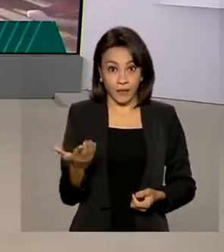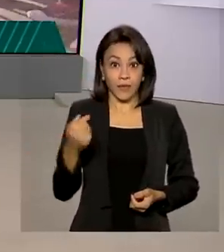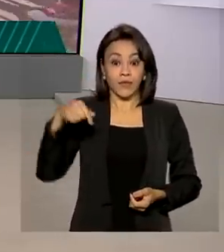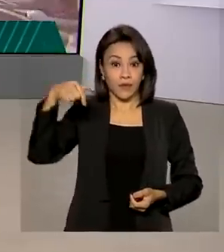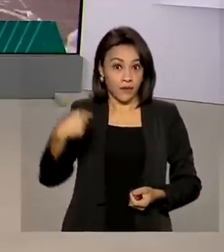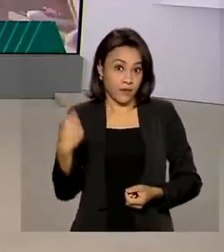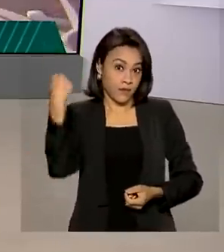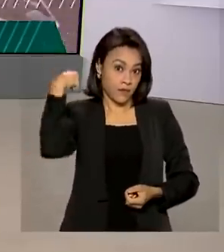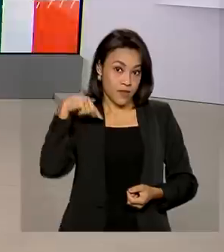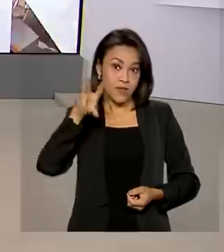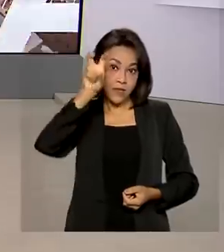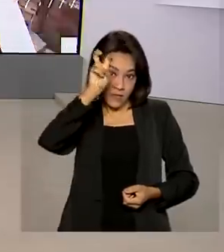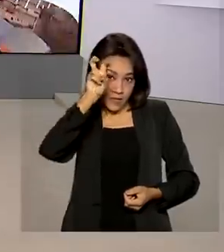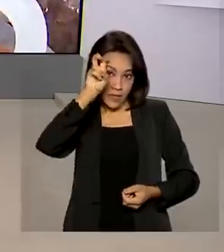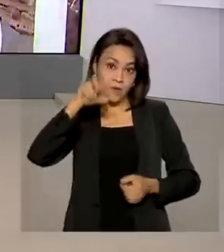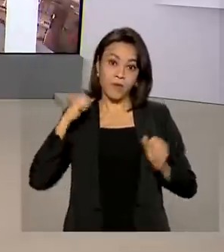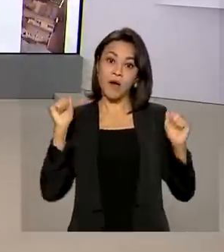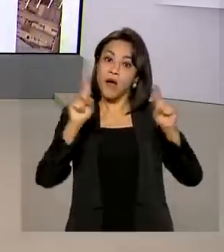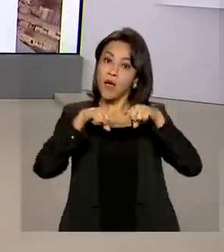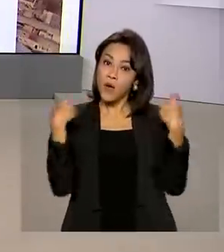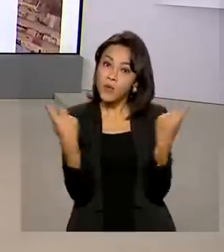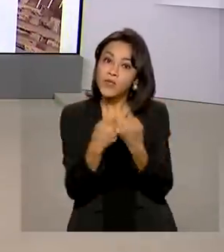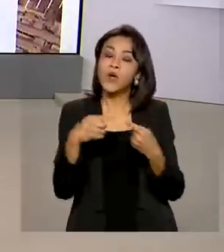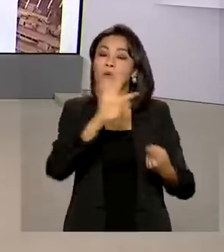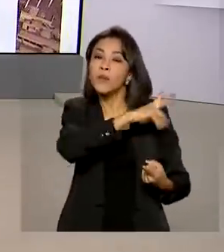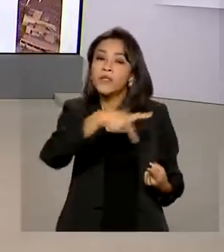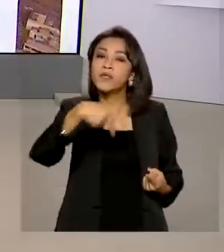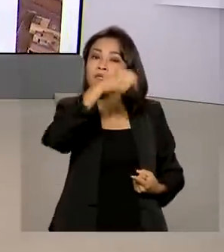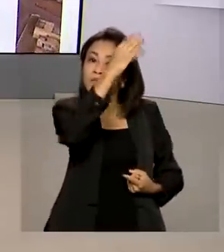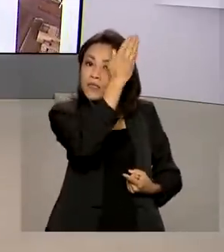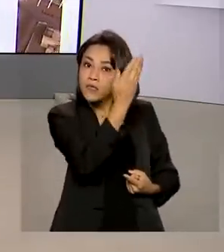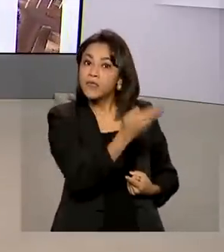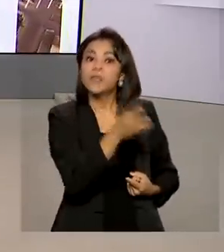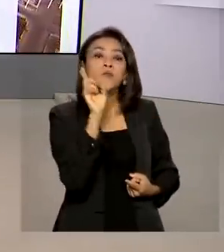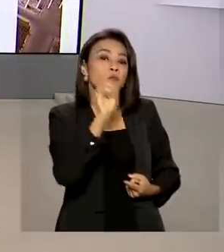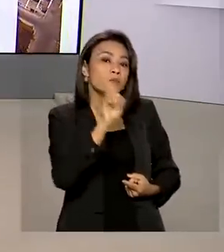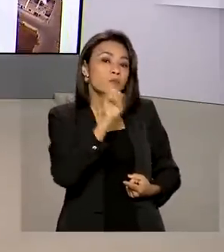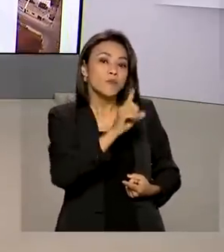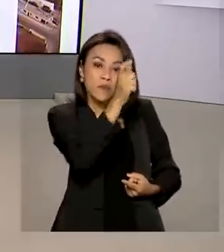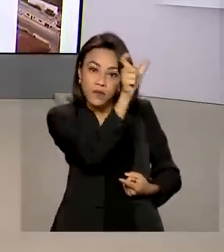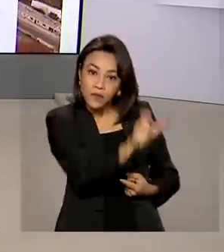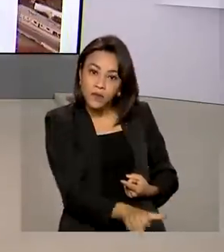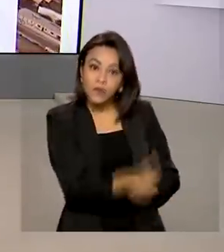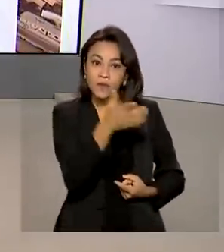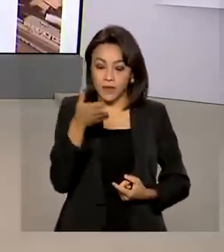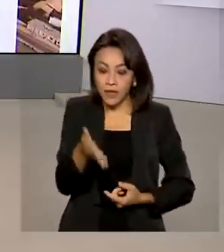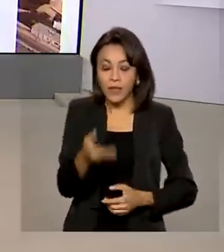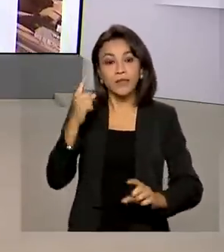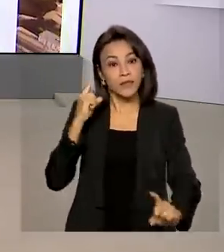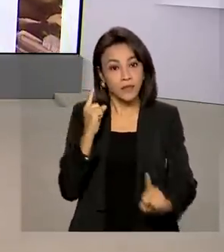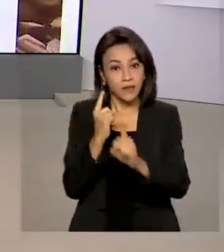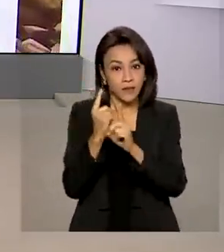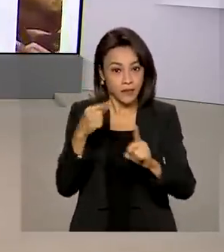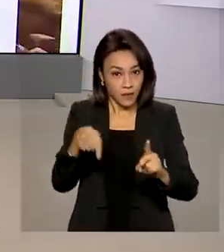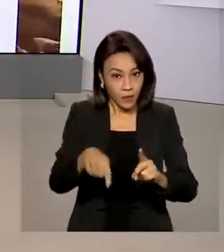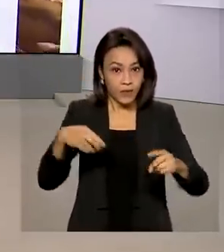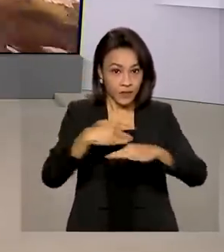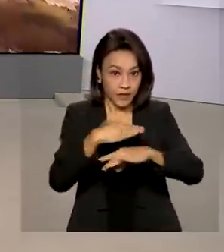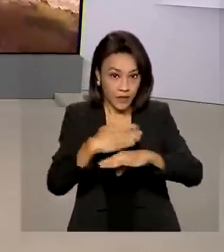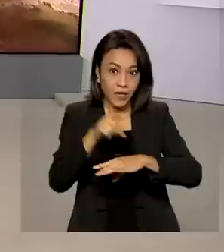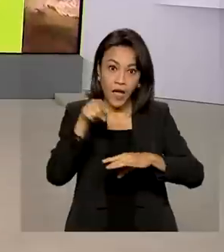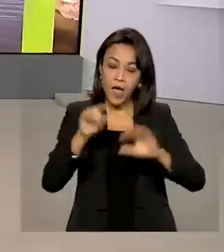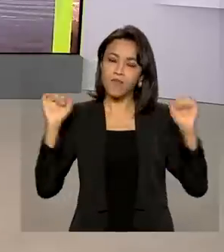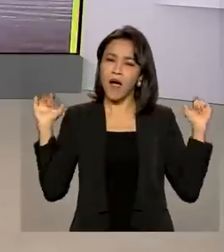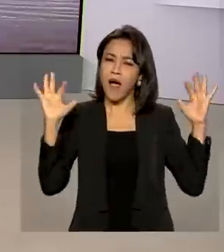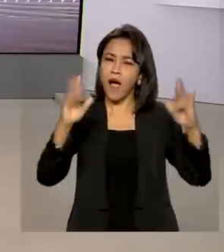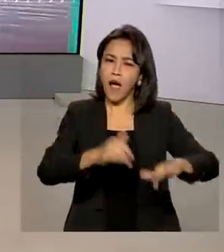quinta-feira com o presidente dos Estados Unidos, Joe Biden, em Los Angeles. Na cidade norte-americana, ocorre até hoje a Cúpula das Américas,